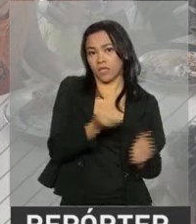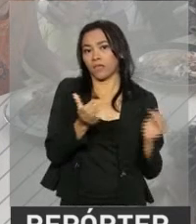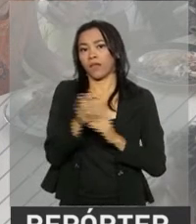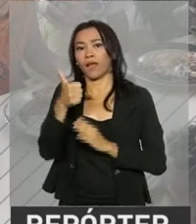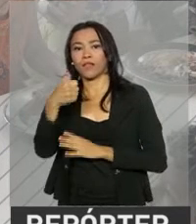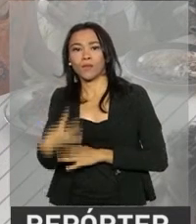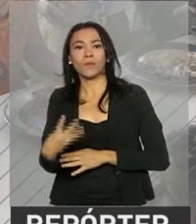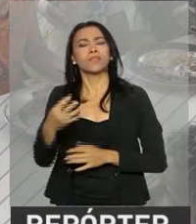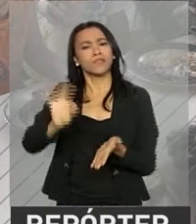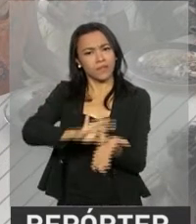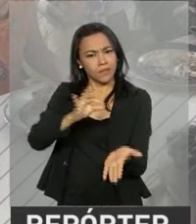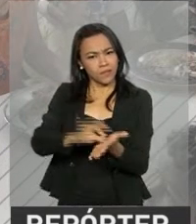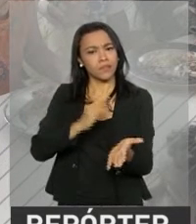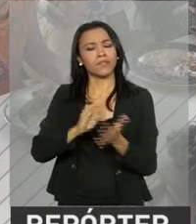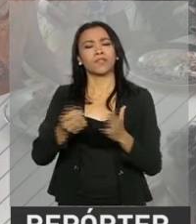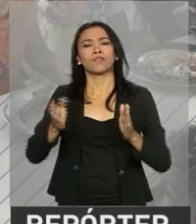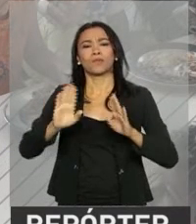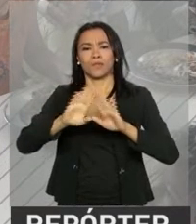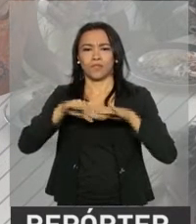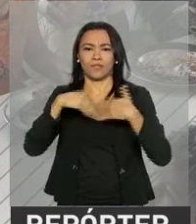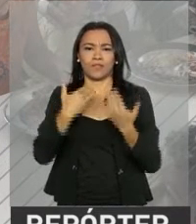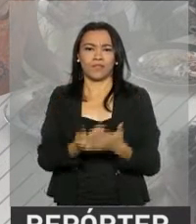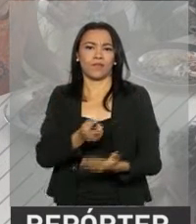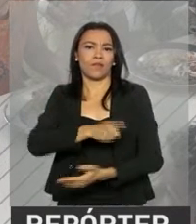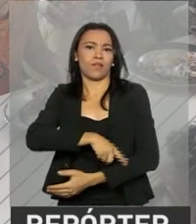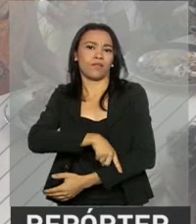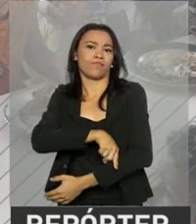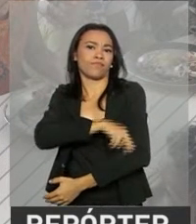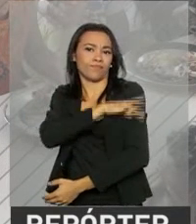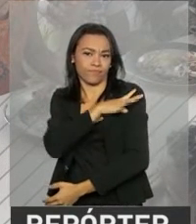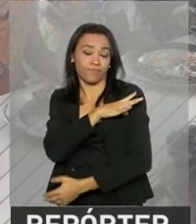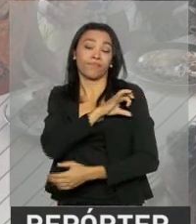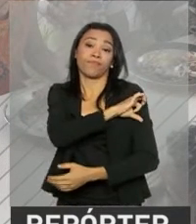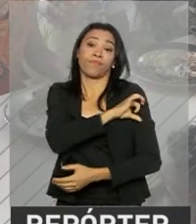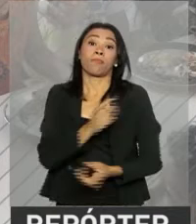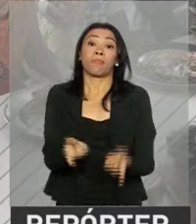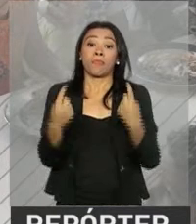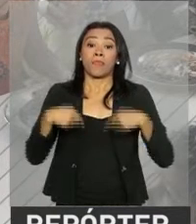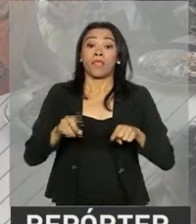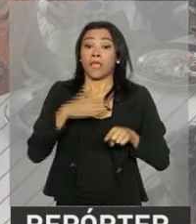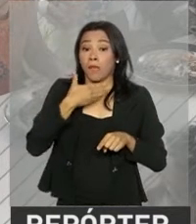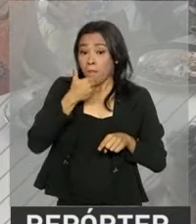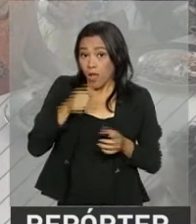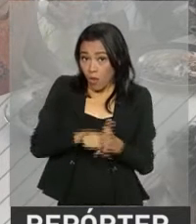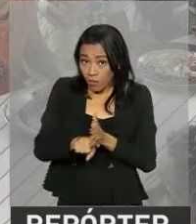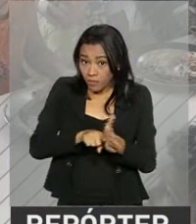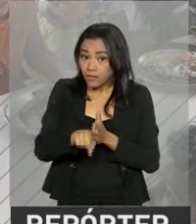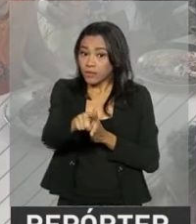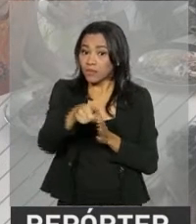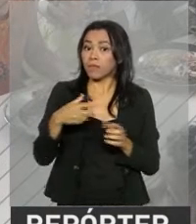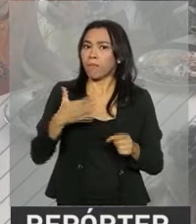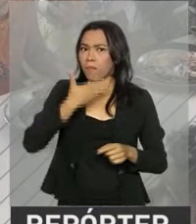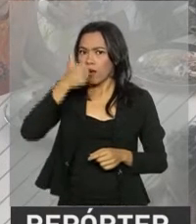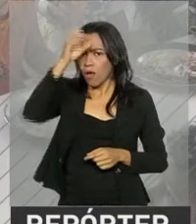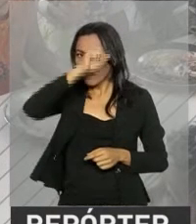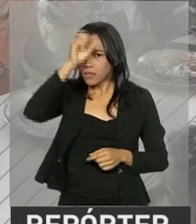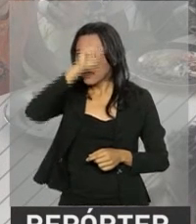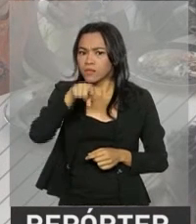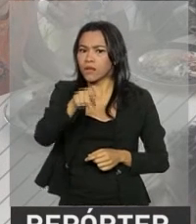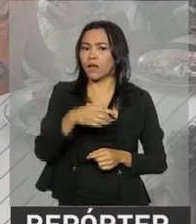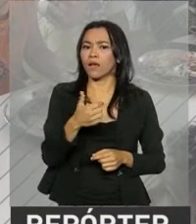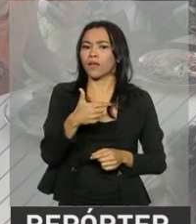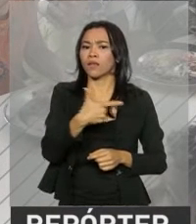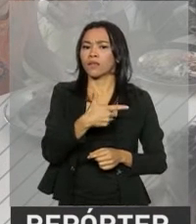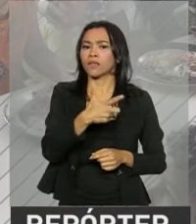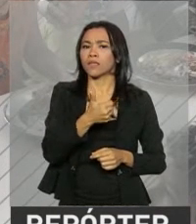anos matriculadas no ensino fundamental o estudo mostrou ainda Uma melhora na taxa de analfabetismo nos jovens entre